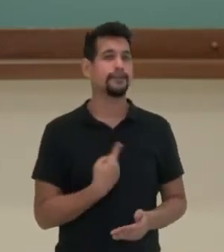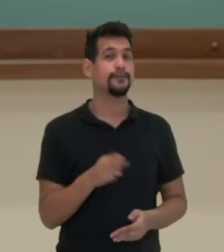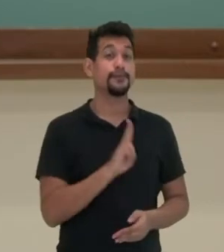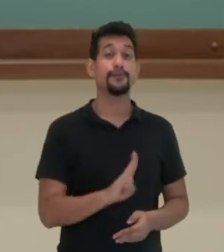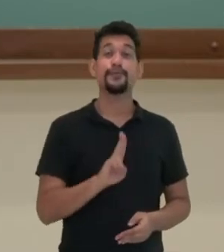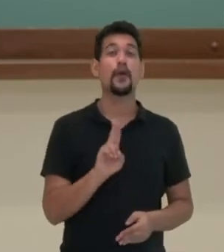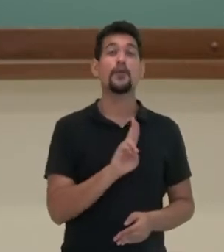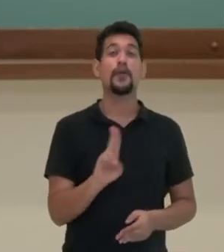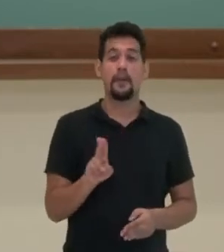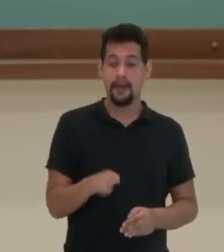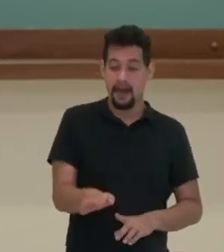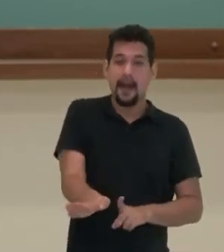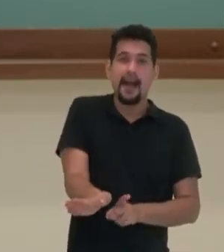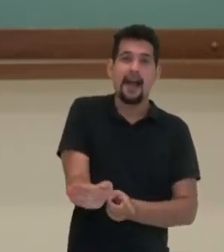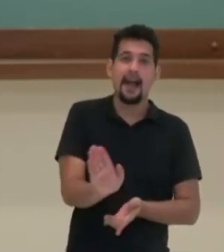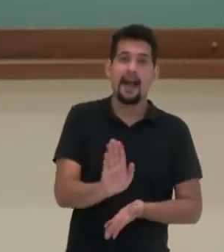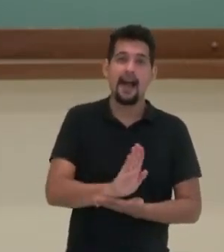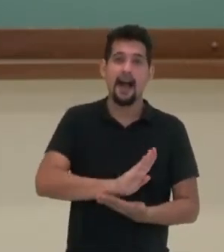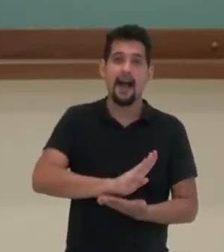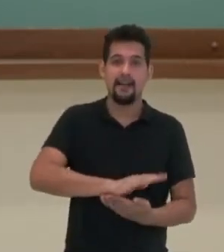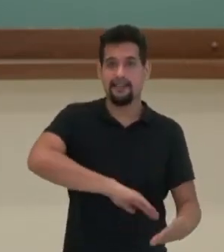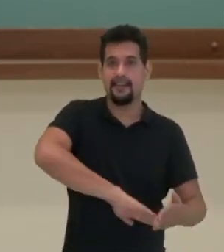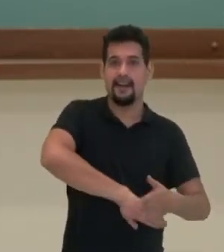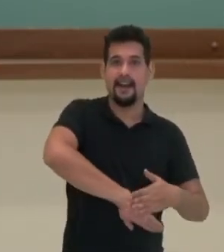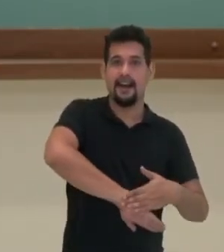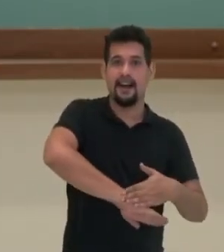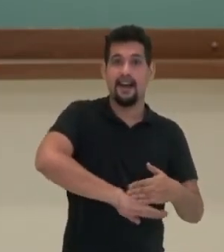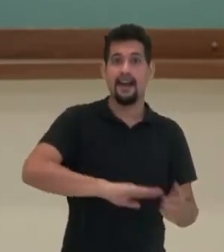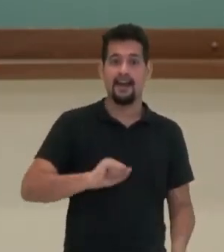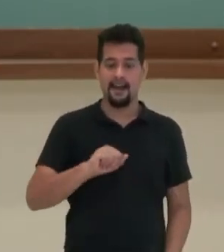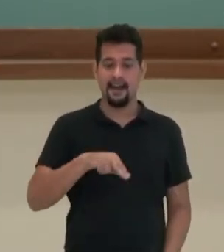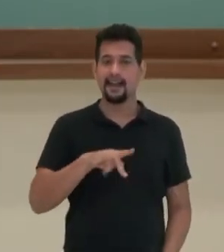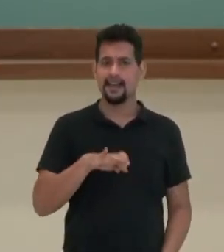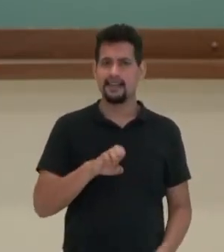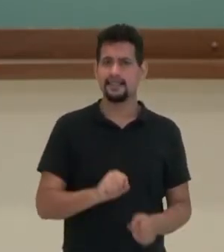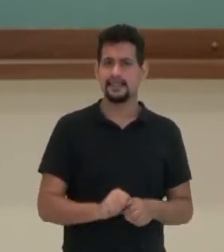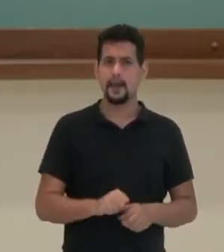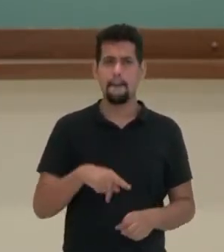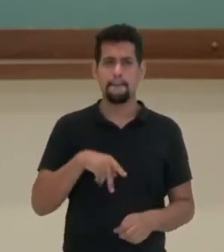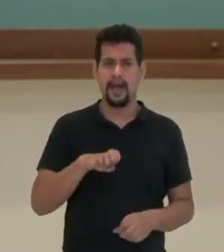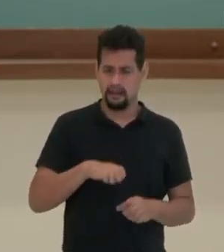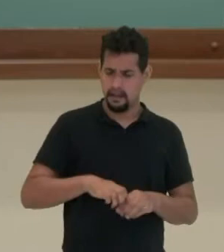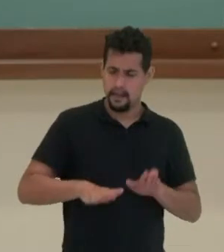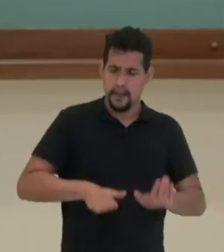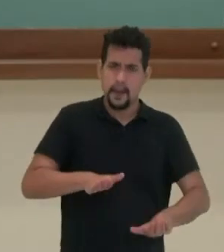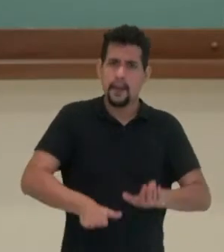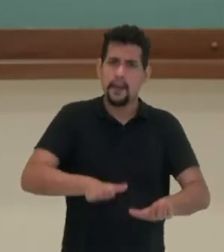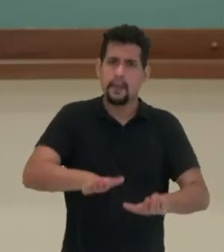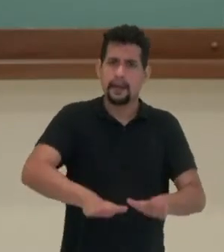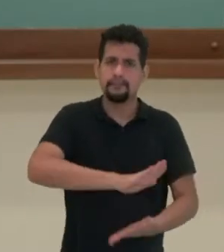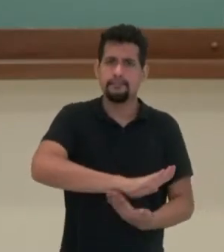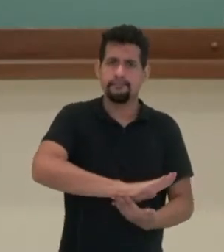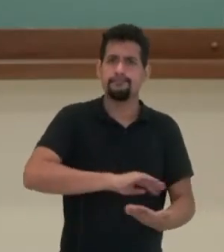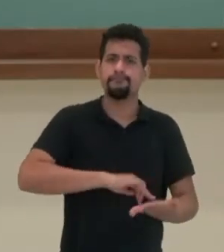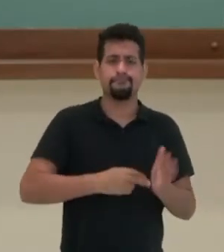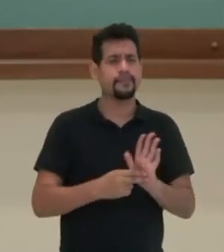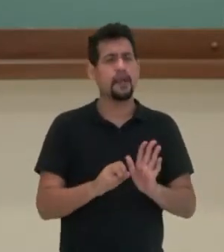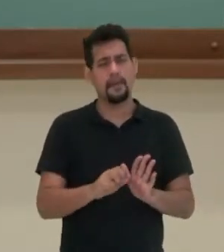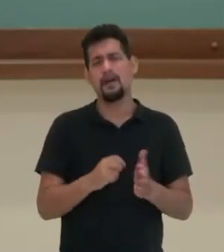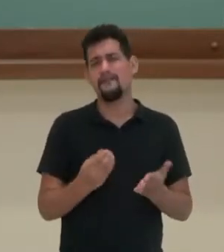calcanhar de Aquiles, essa expressão, para indicar o ponto fraco de alguém, ou, por exemplo, de alguma empresa, ou alguma coisa